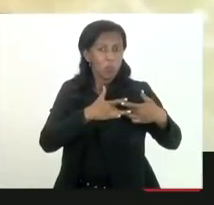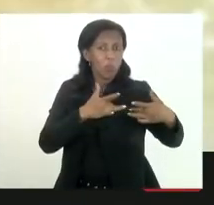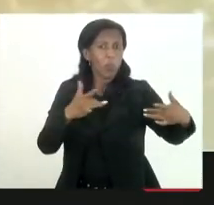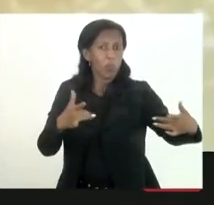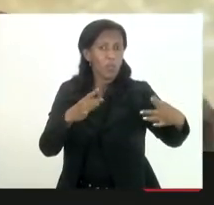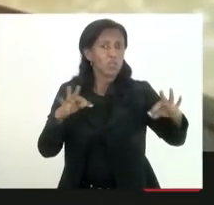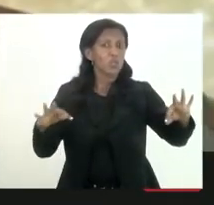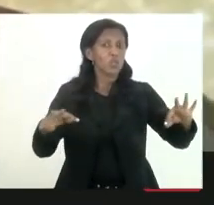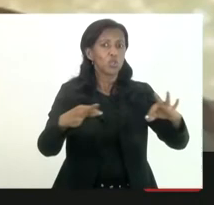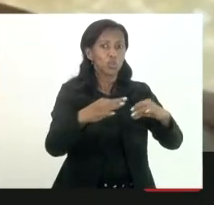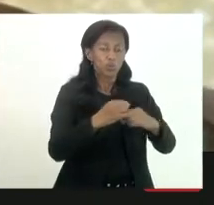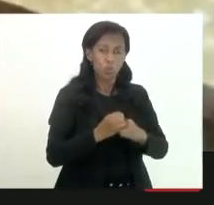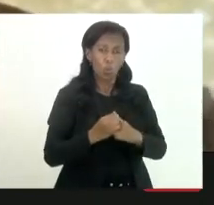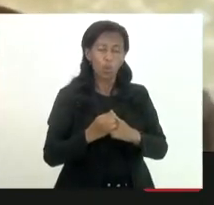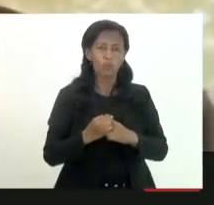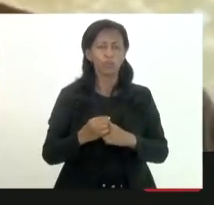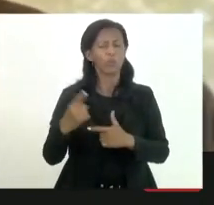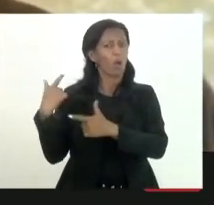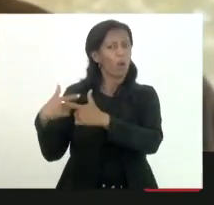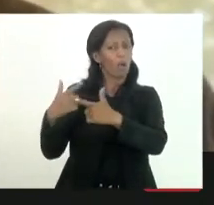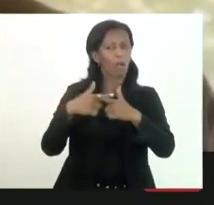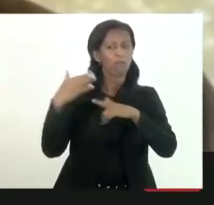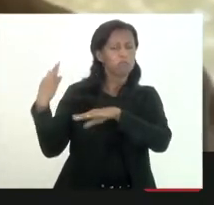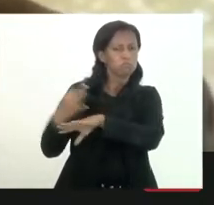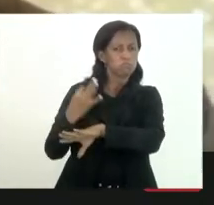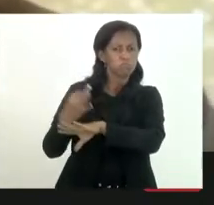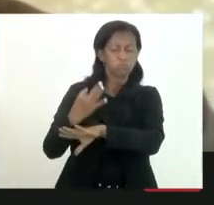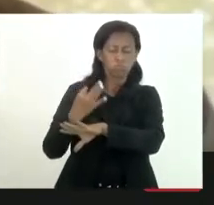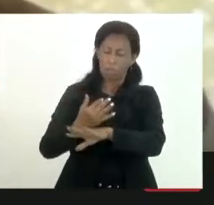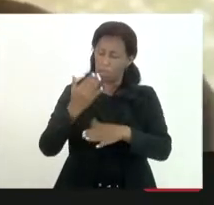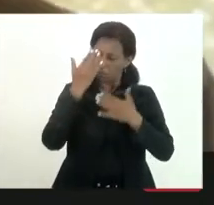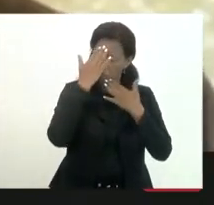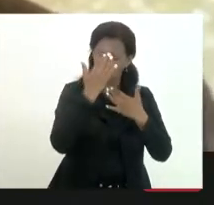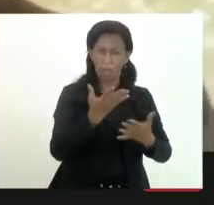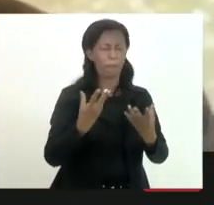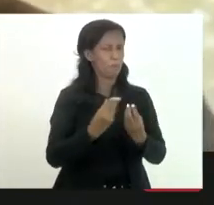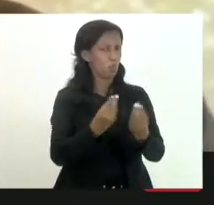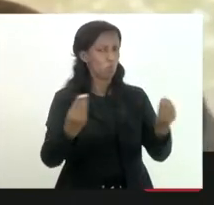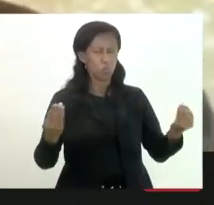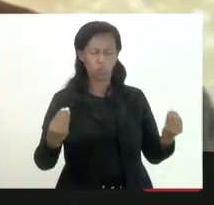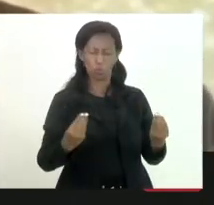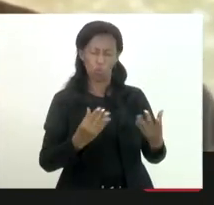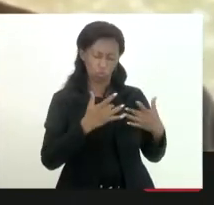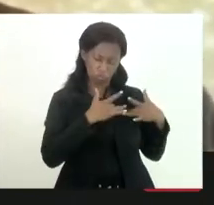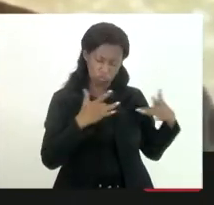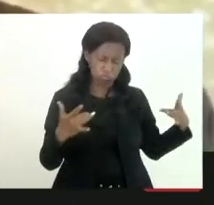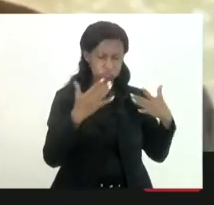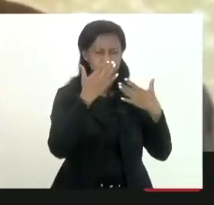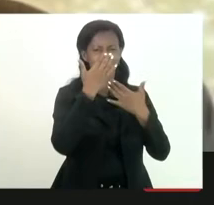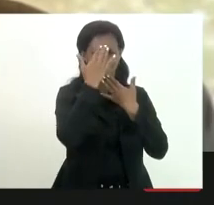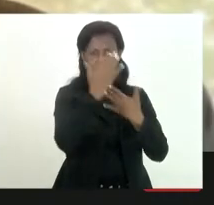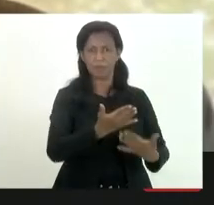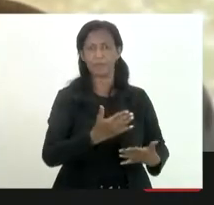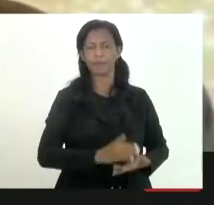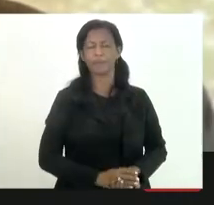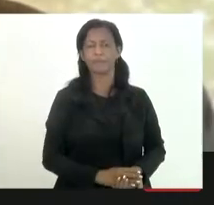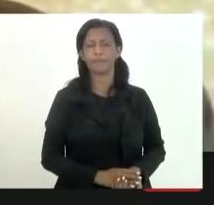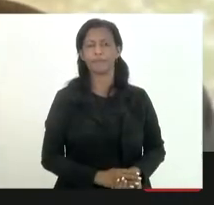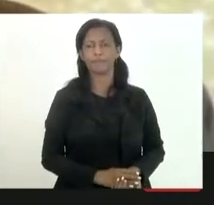em todos os casos de intolerância. Né? Sou muito grato a eles, muito, muito grato a eles. Né?